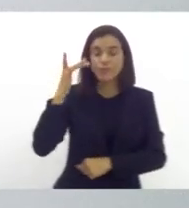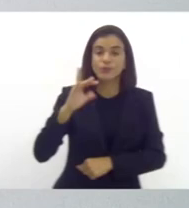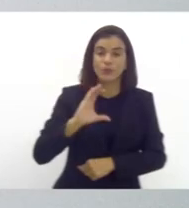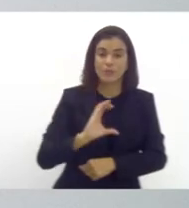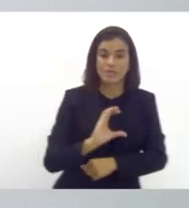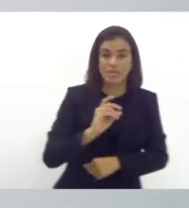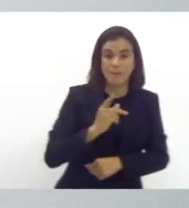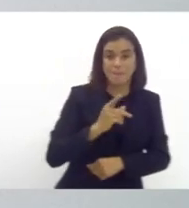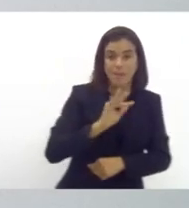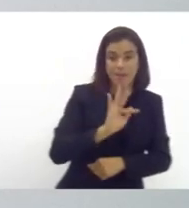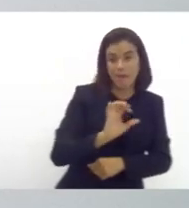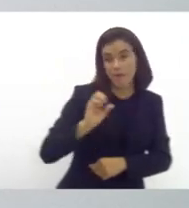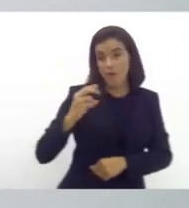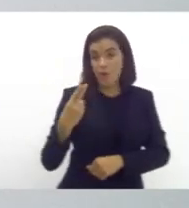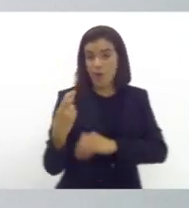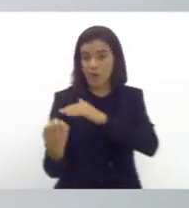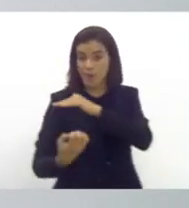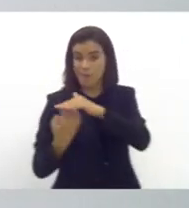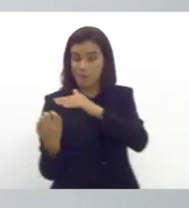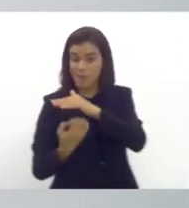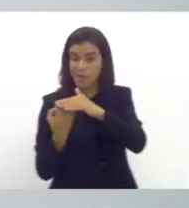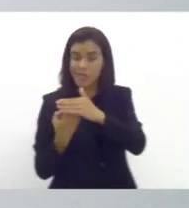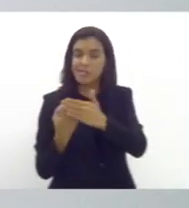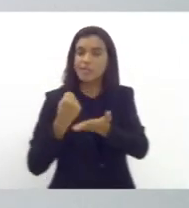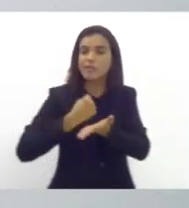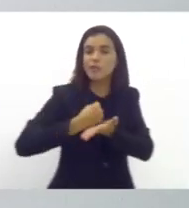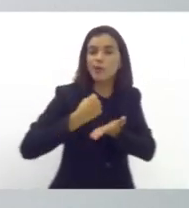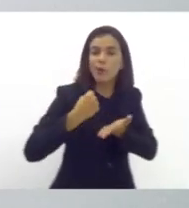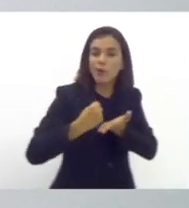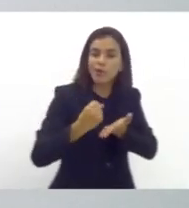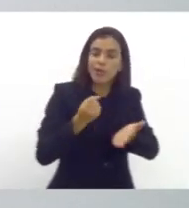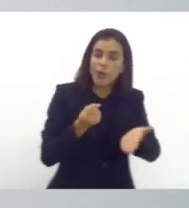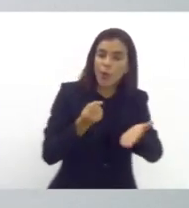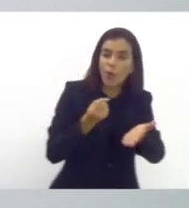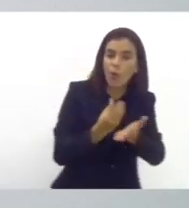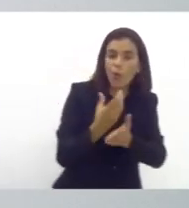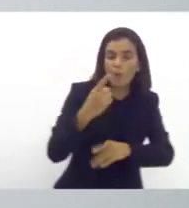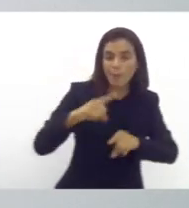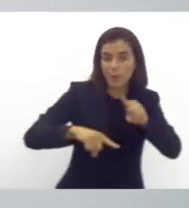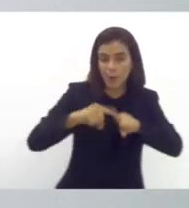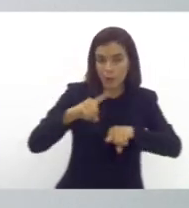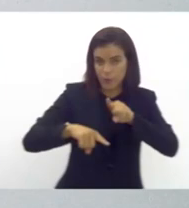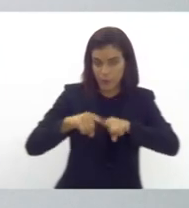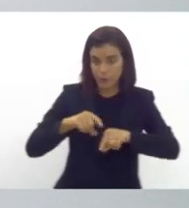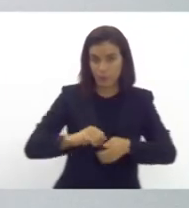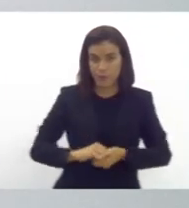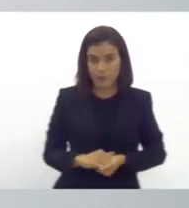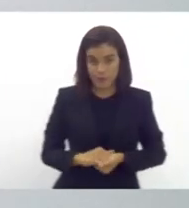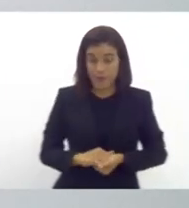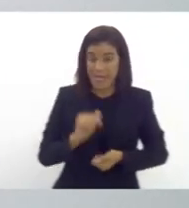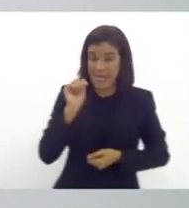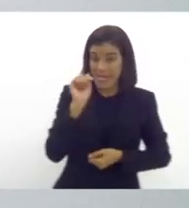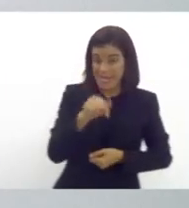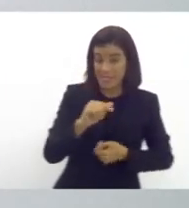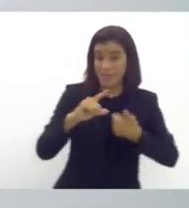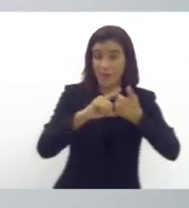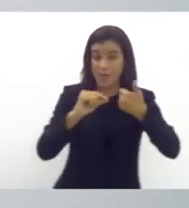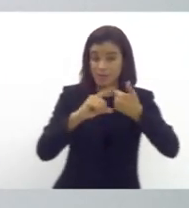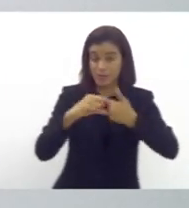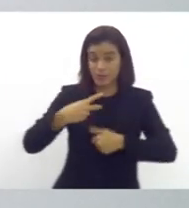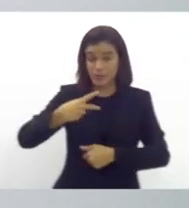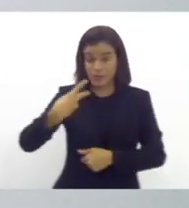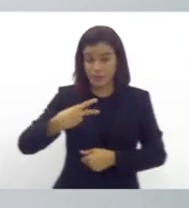ou jurídica que adquire ou utiliza produto ou serviço como destinatário final Esse é o artigo